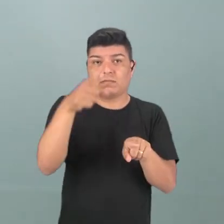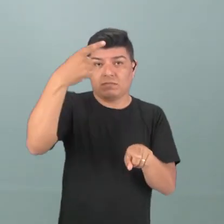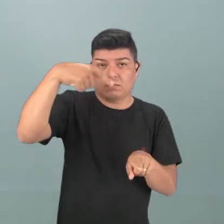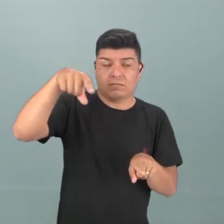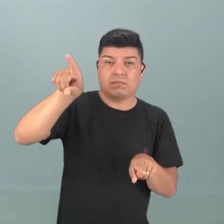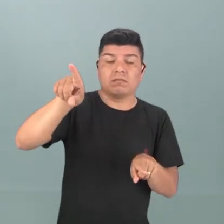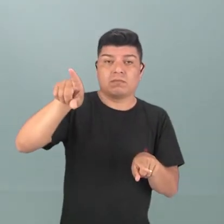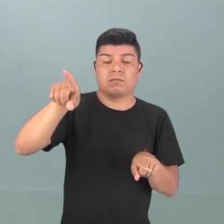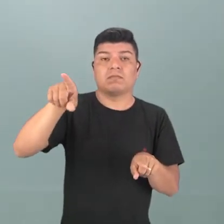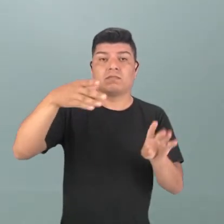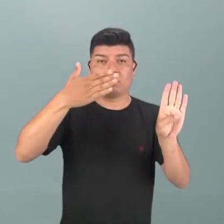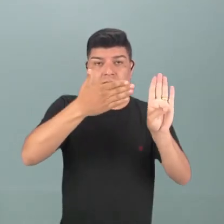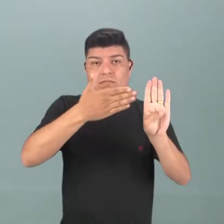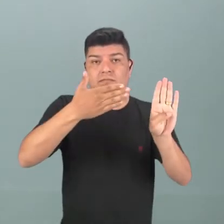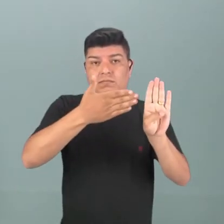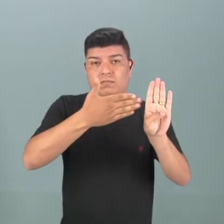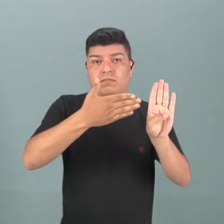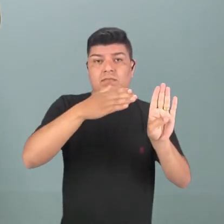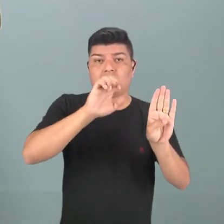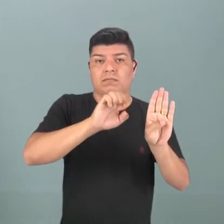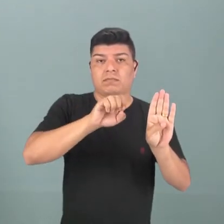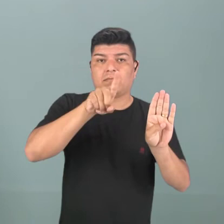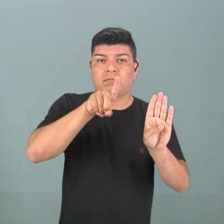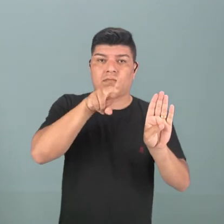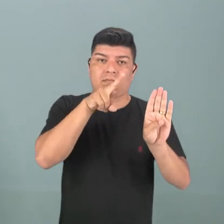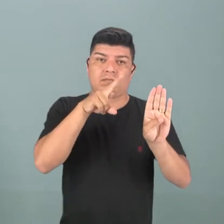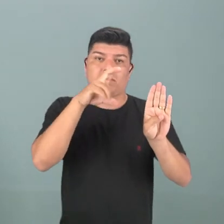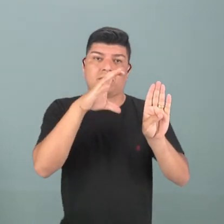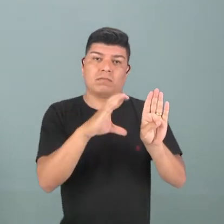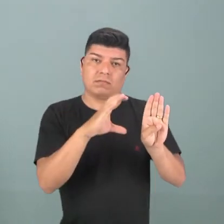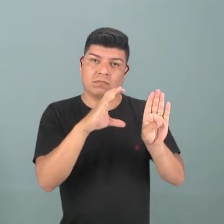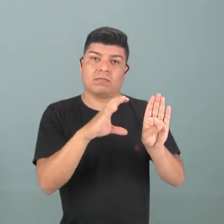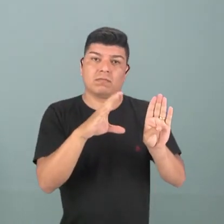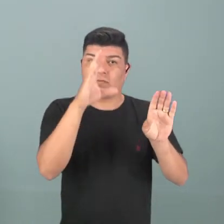vá lá na nossa plataforma